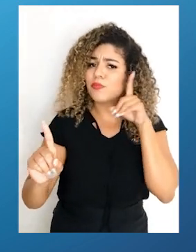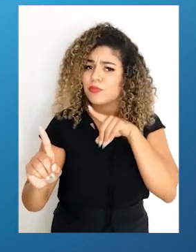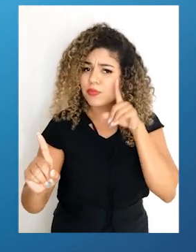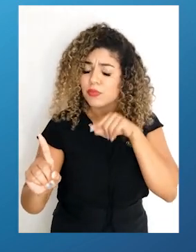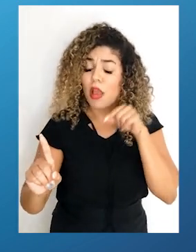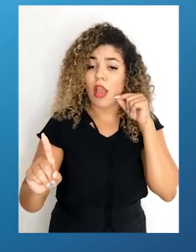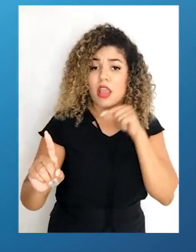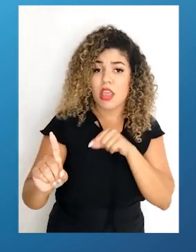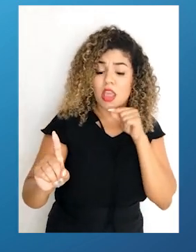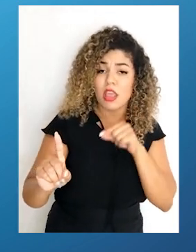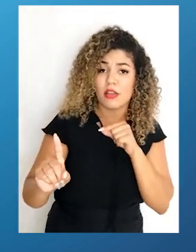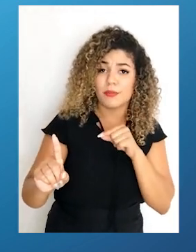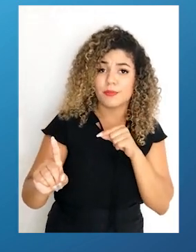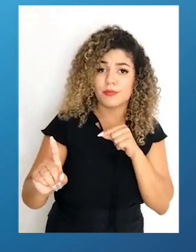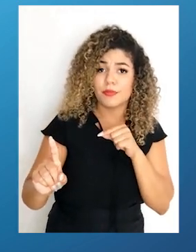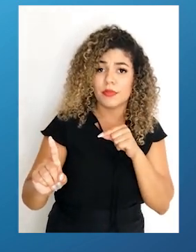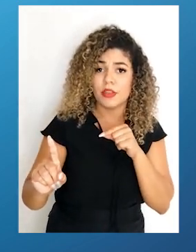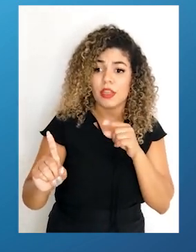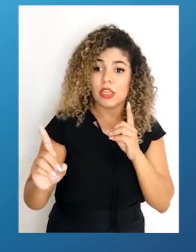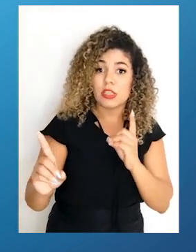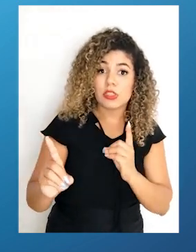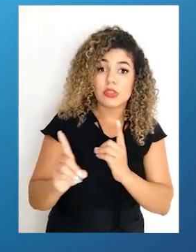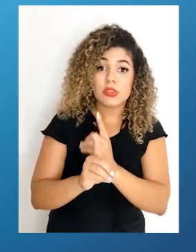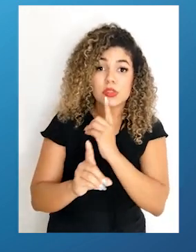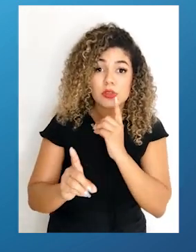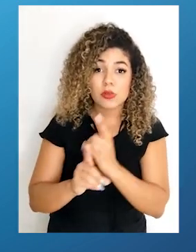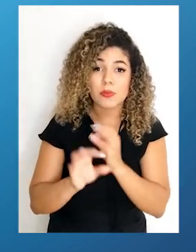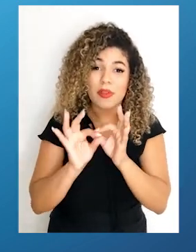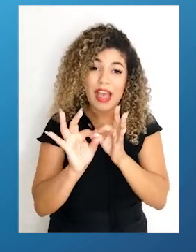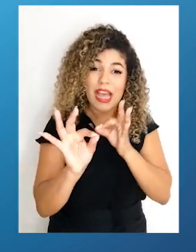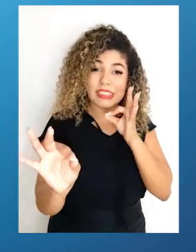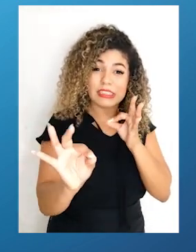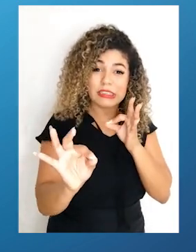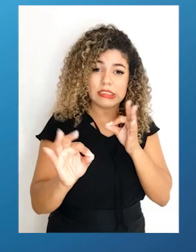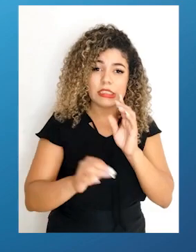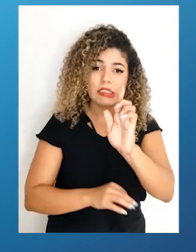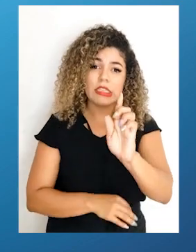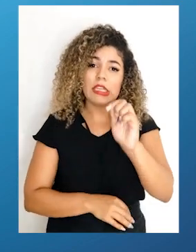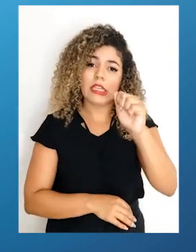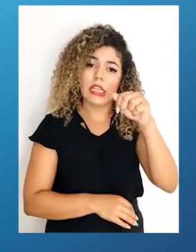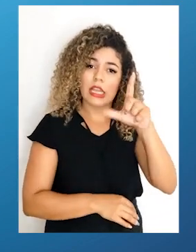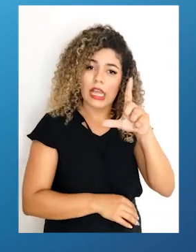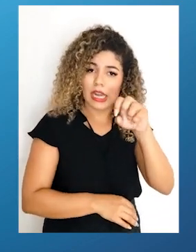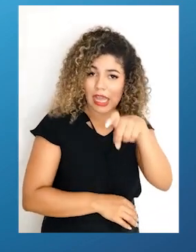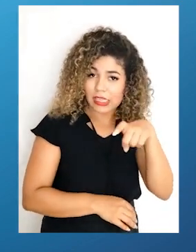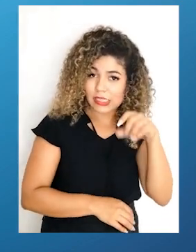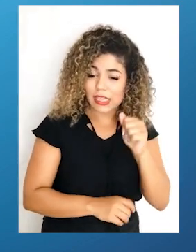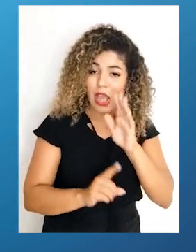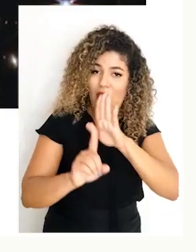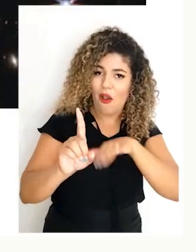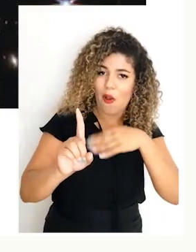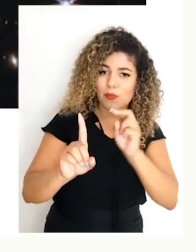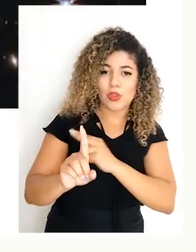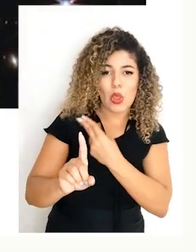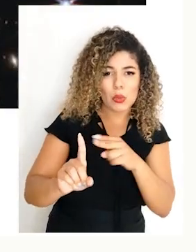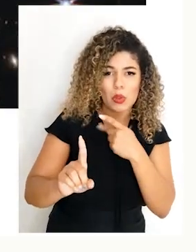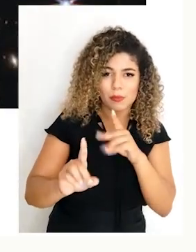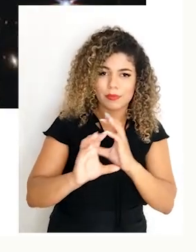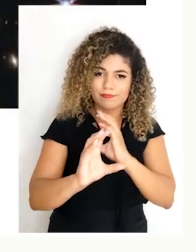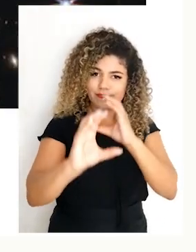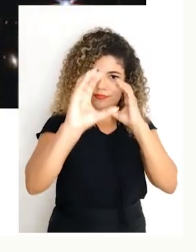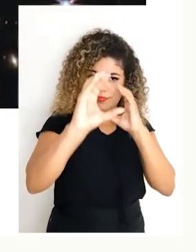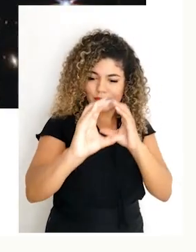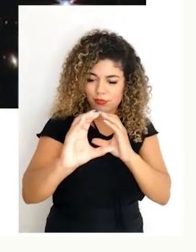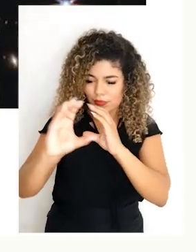das galáxias. Então, como homenagem, ele recebeu esse nome sendo utilizado no telescópio Hubble. James Webb,